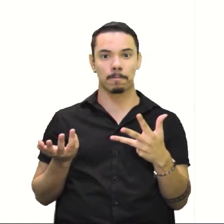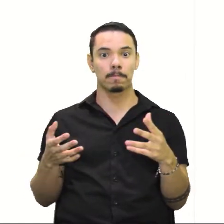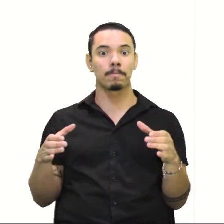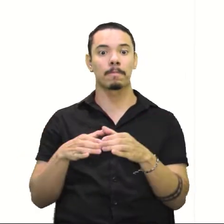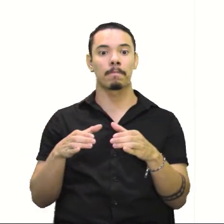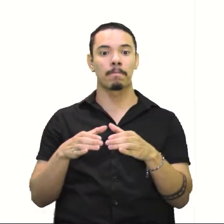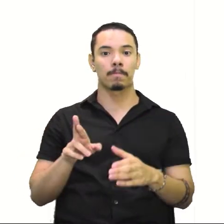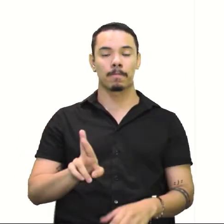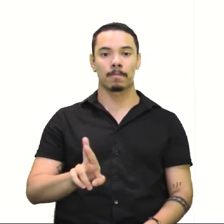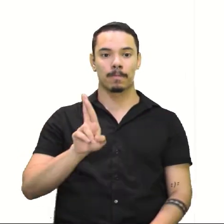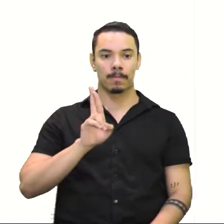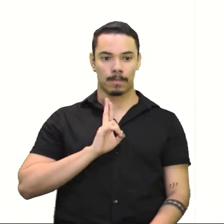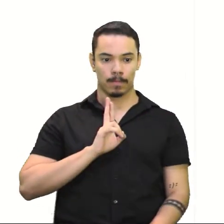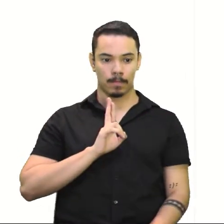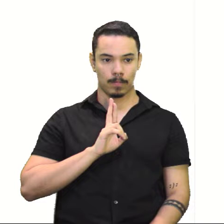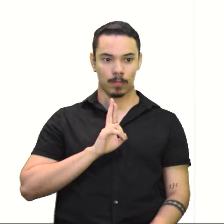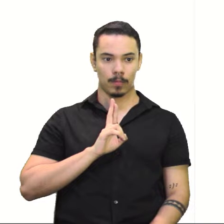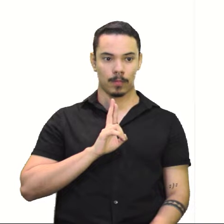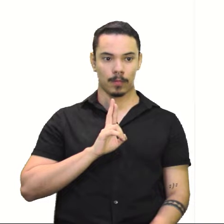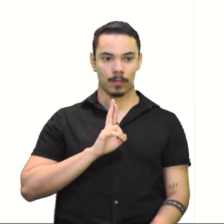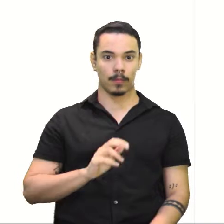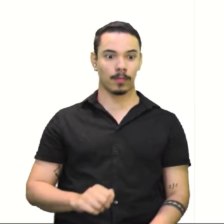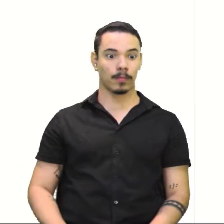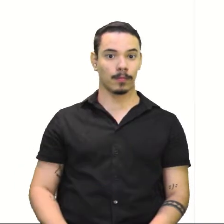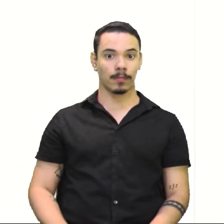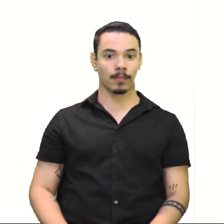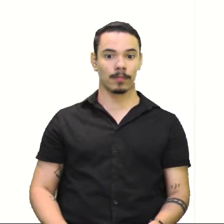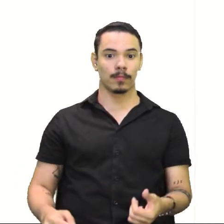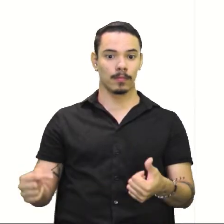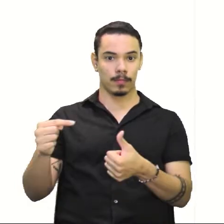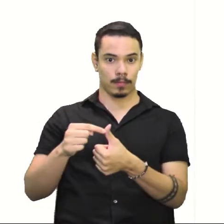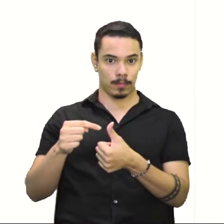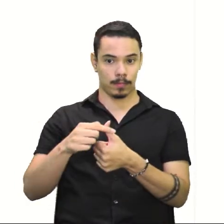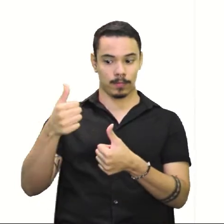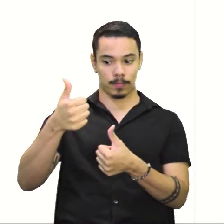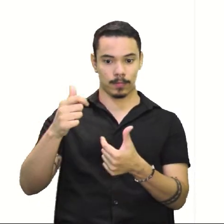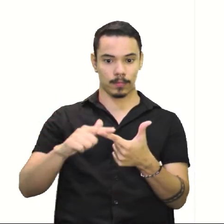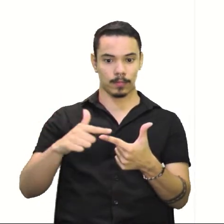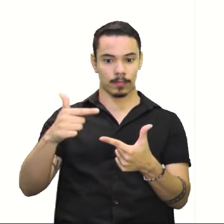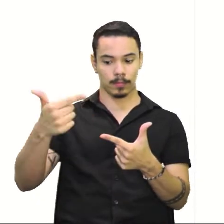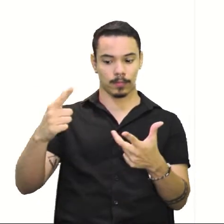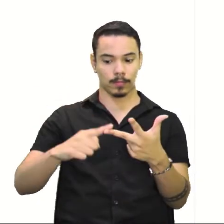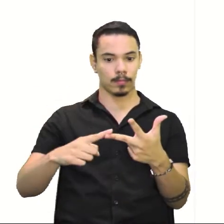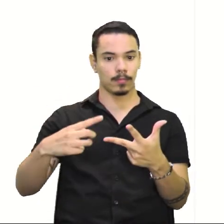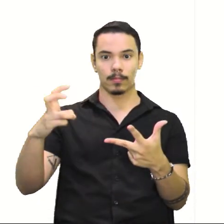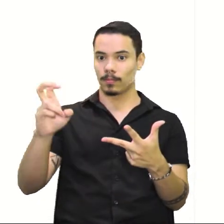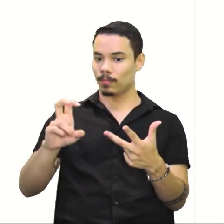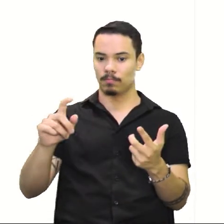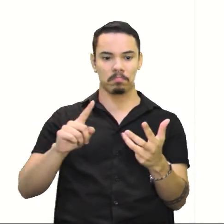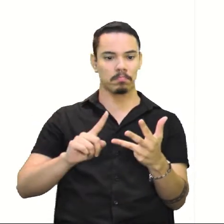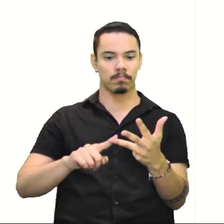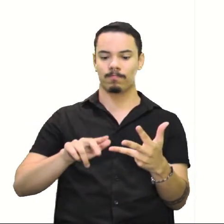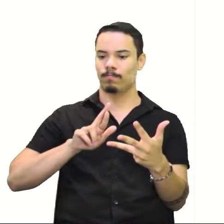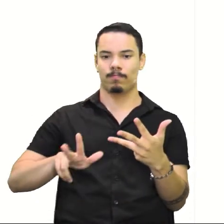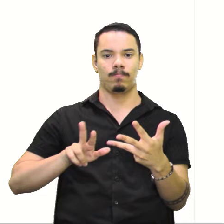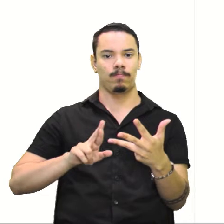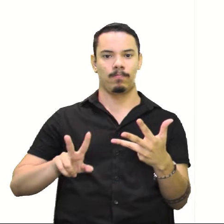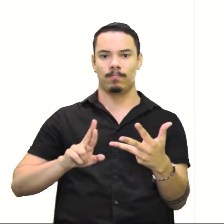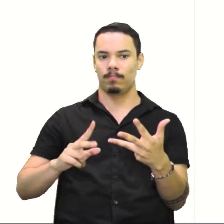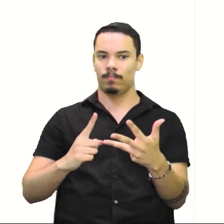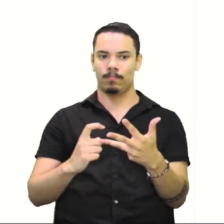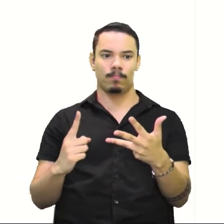grupo? É do primeiro grau, é do segundo grau, é do quinto grau ou não é uma expressão